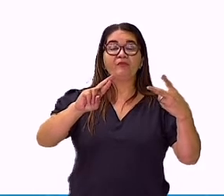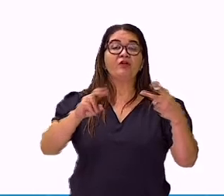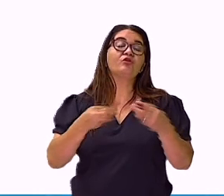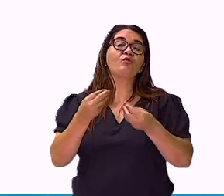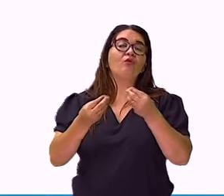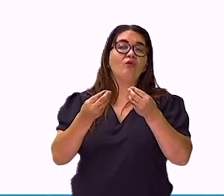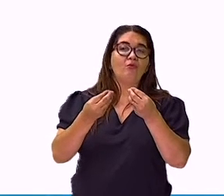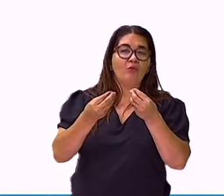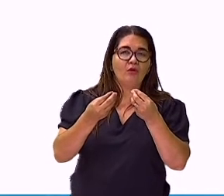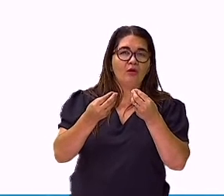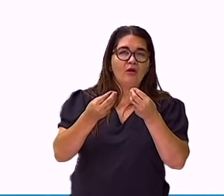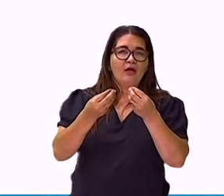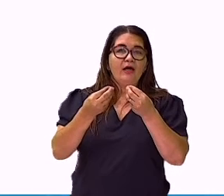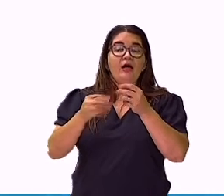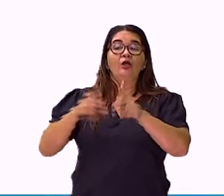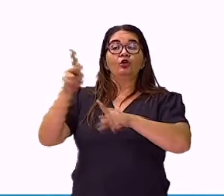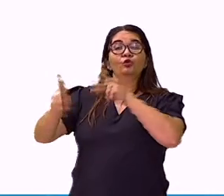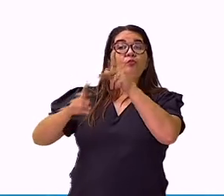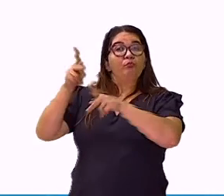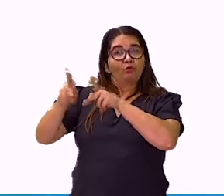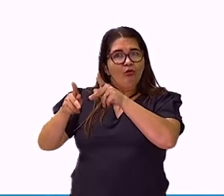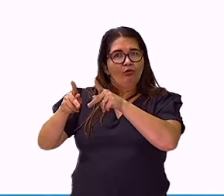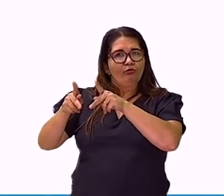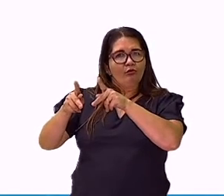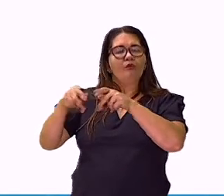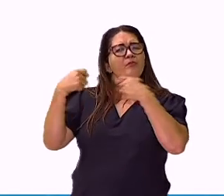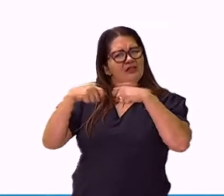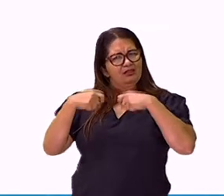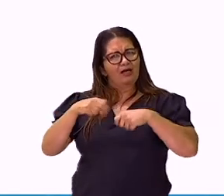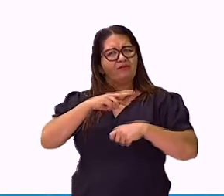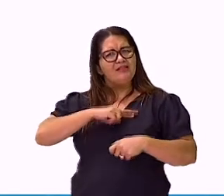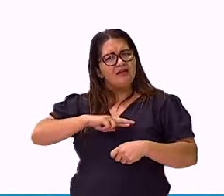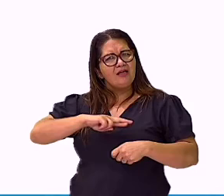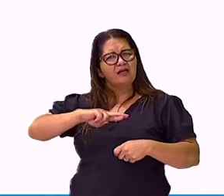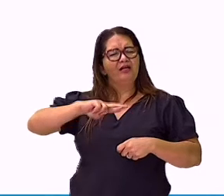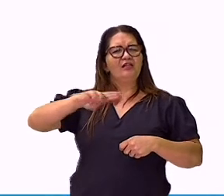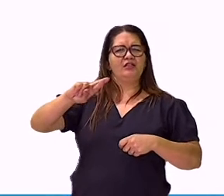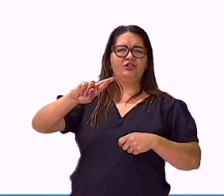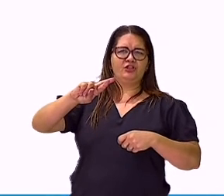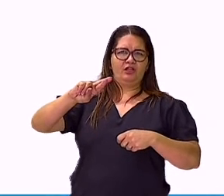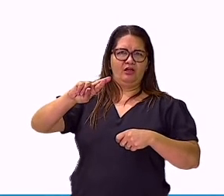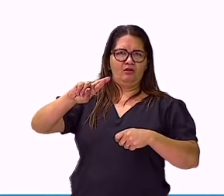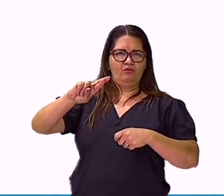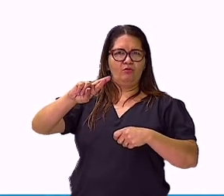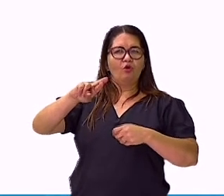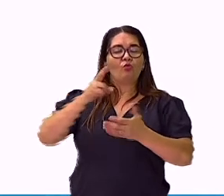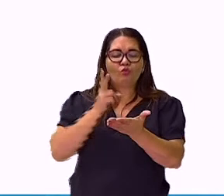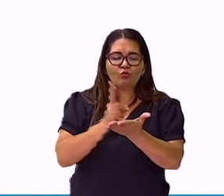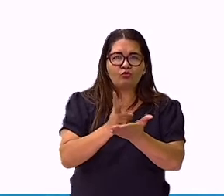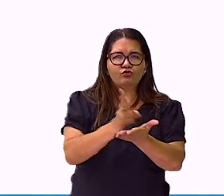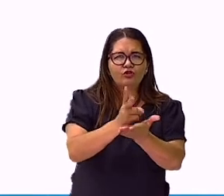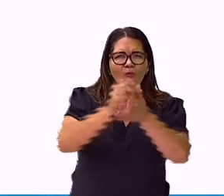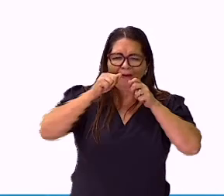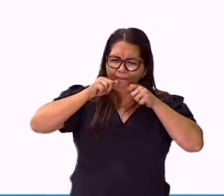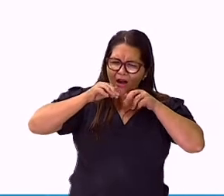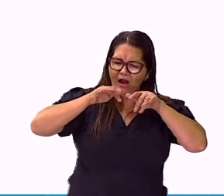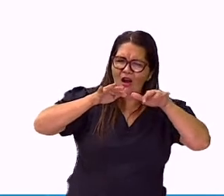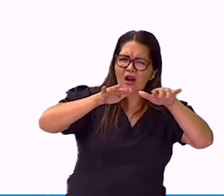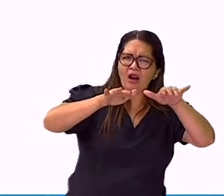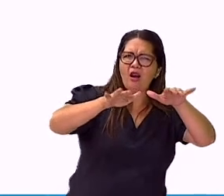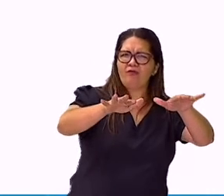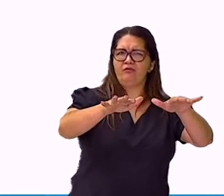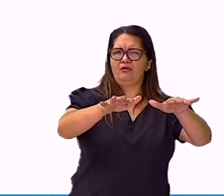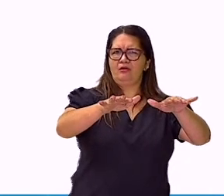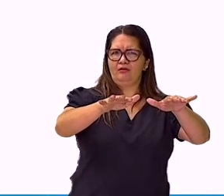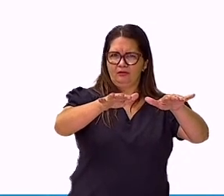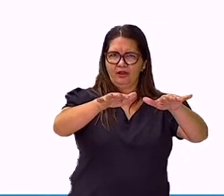antiga religião desse povo, do povo persa, que teve origem na fusão das crenças populares dos